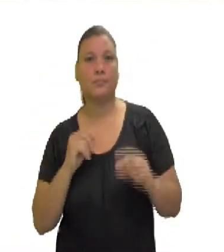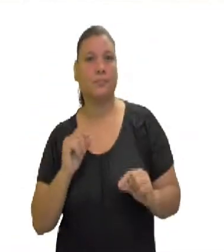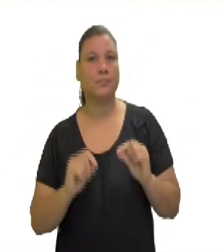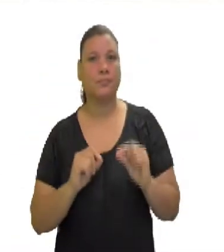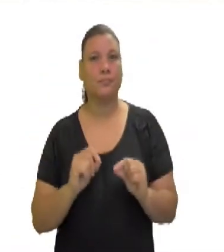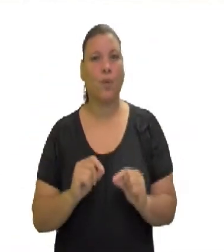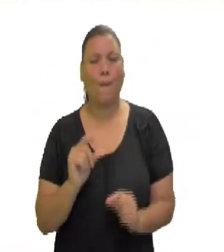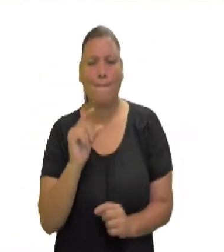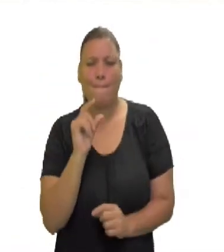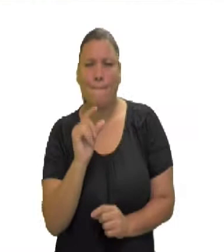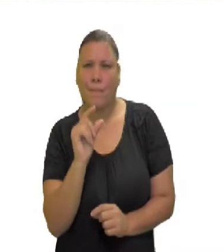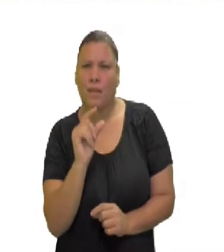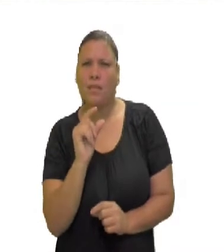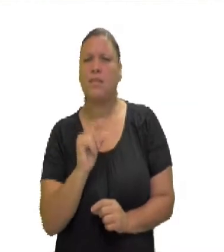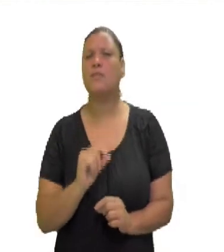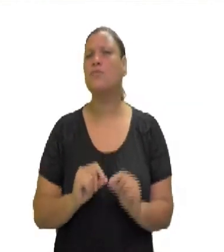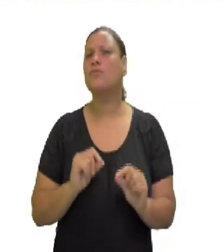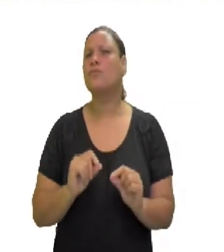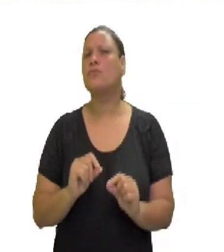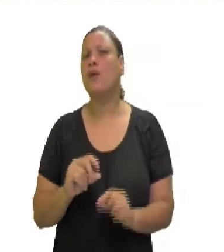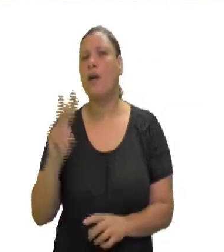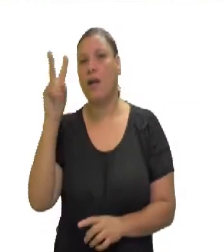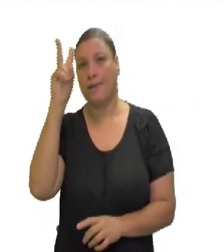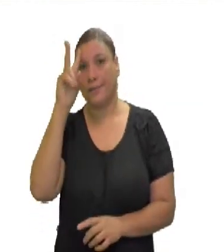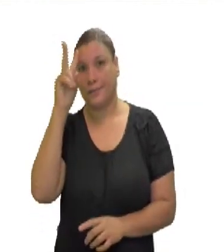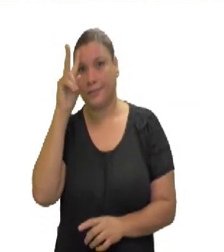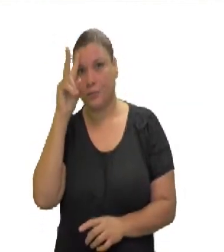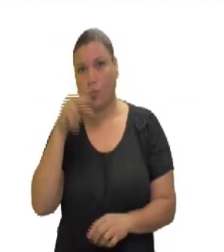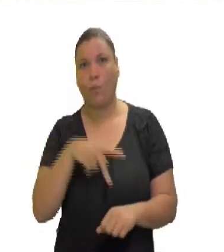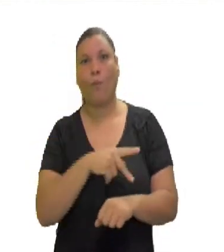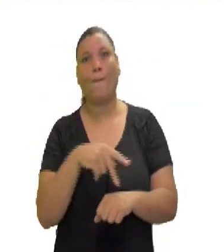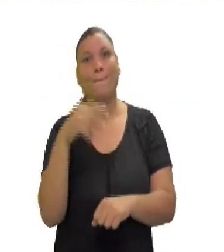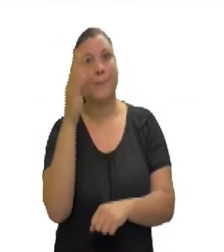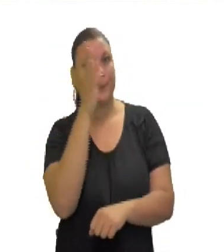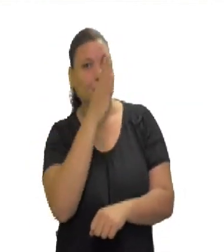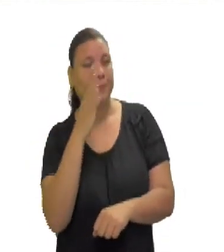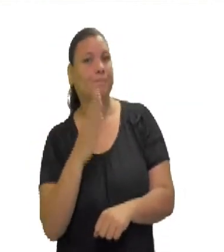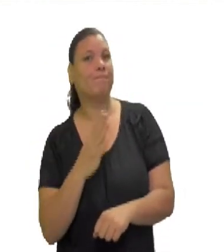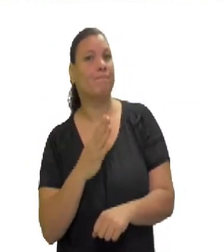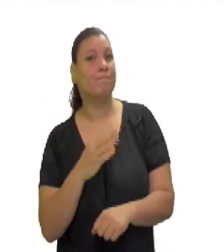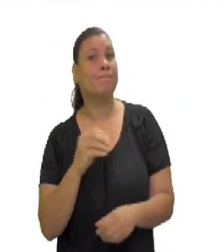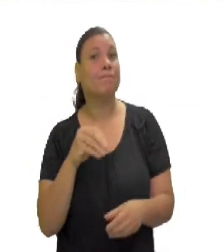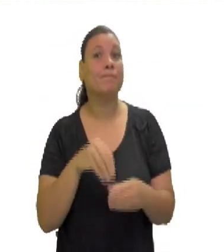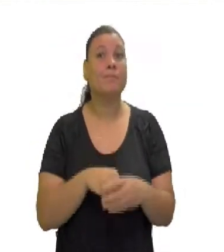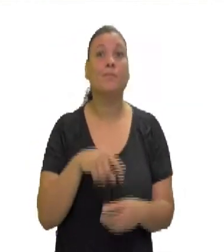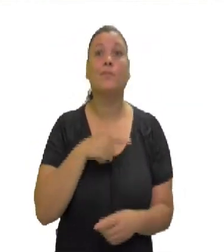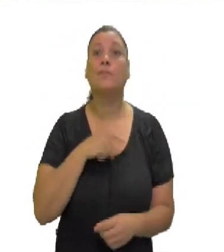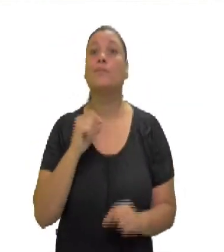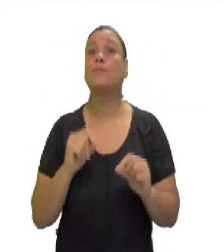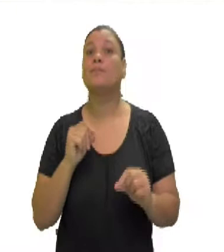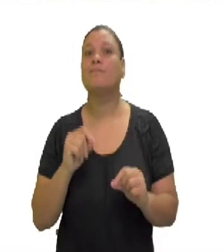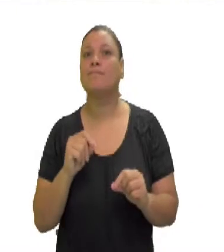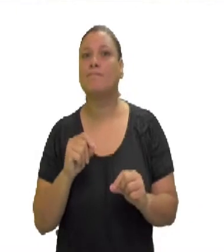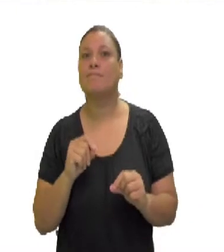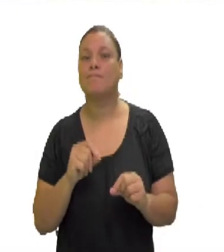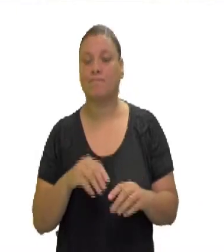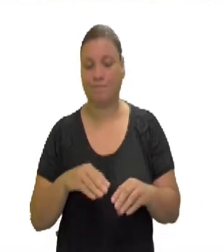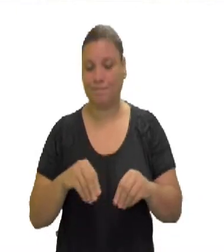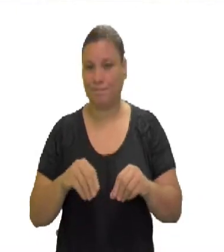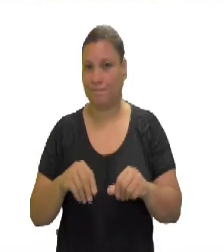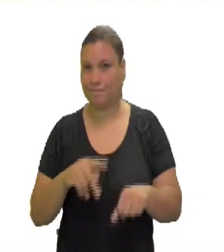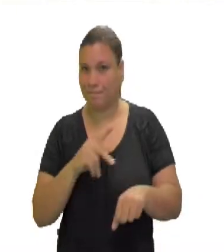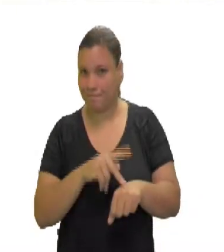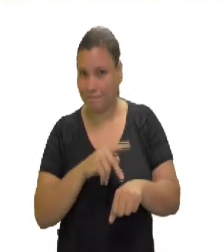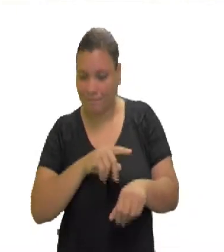Brasil. E dentro da história do Brasil, não podíamos deixar de falar sobre a mineração no Brasil. É